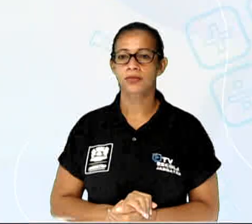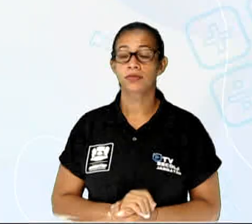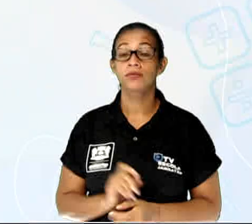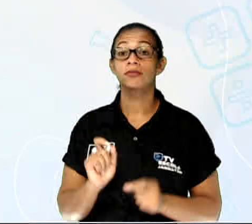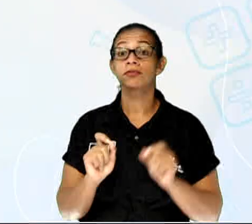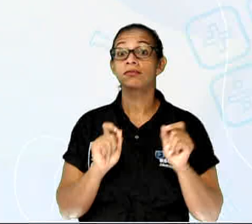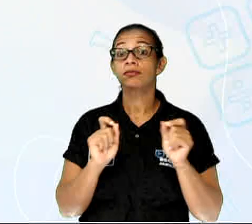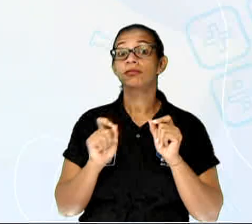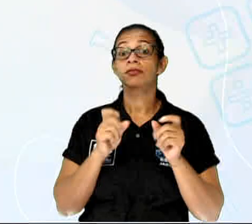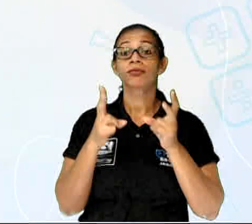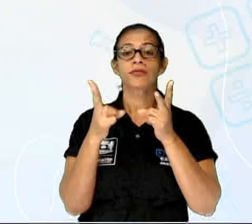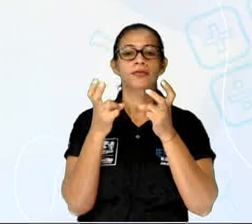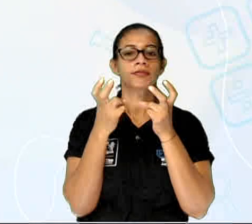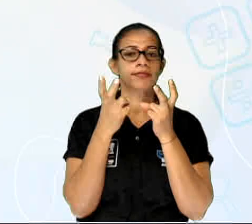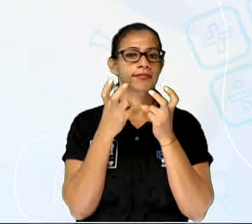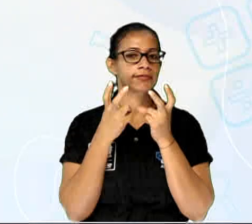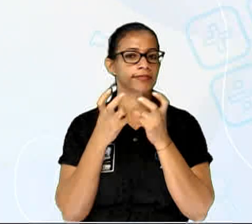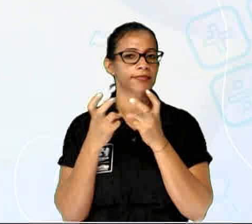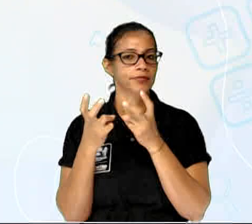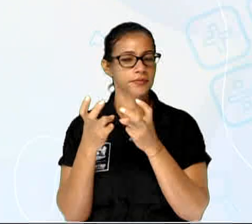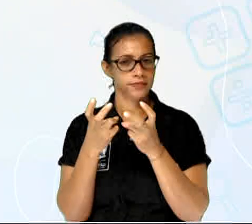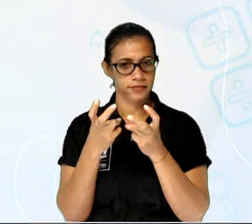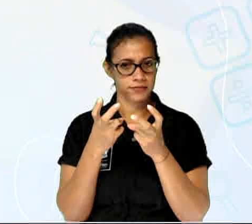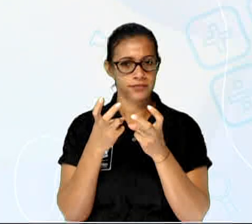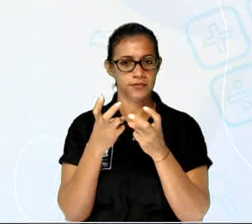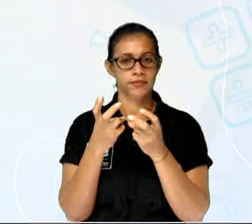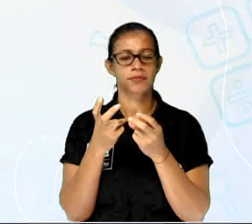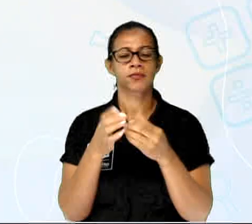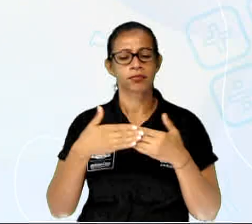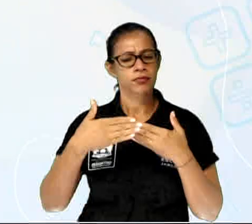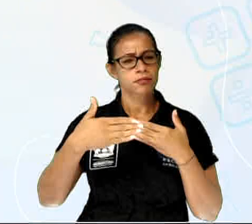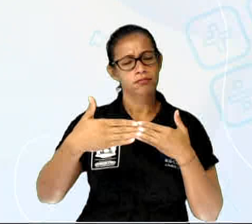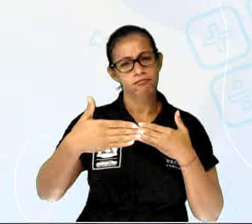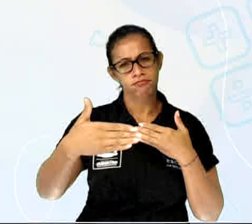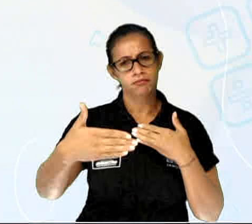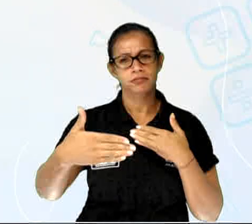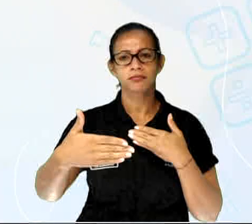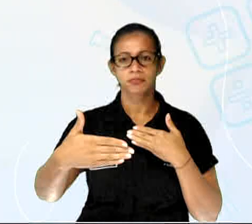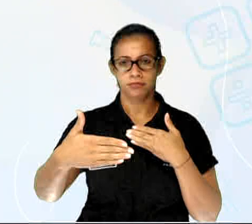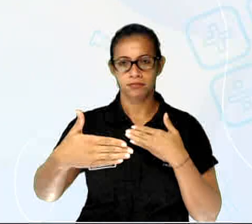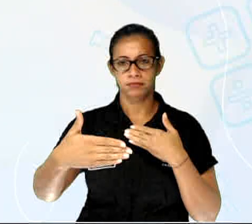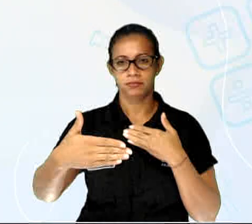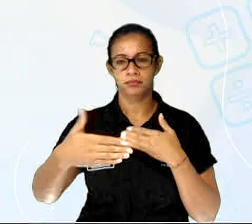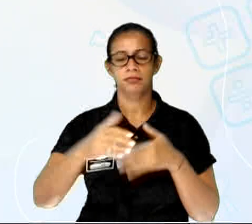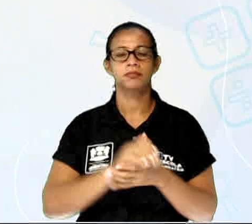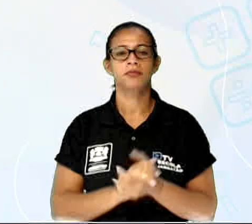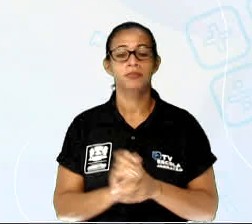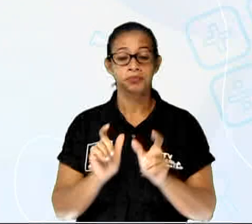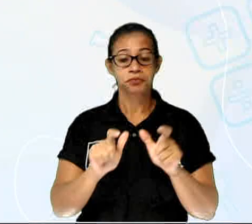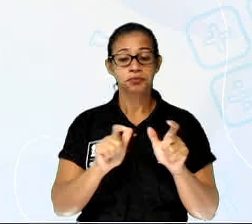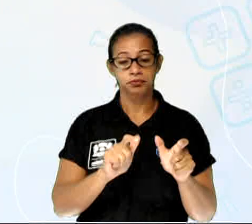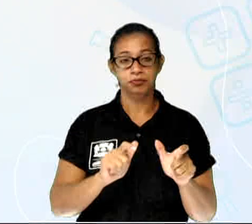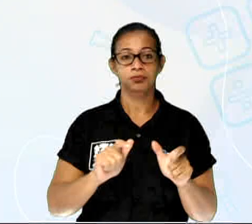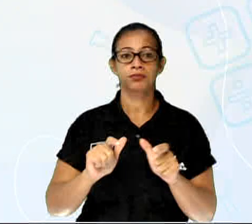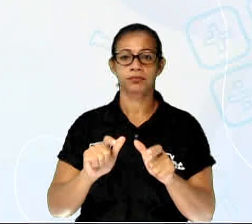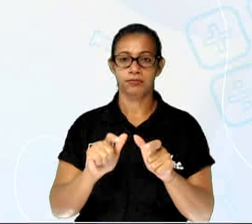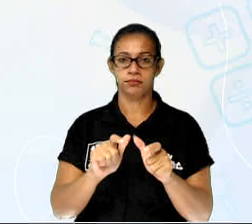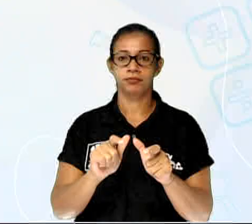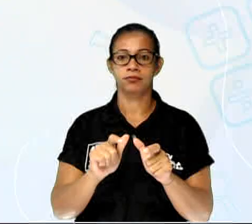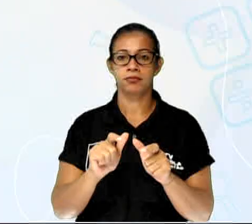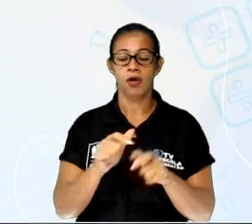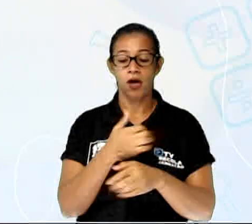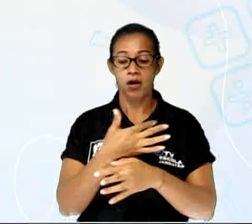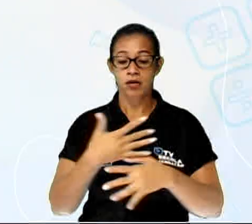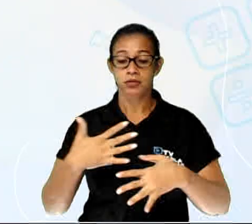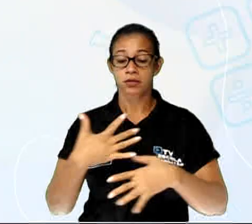vai perceber, gente? A gente vai perceber que com o passar do tempo, Constantinopla, ela vai se tornando um império, assim, uma cidade muito